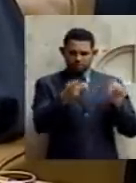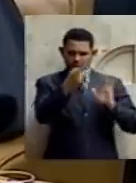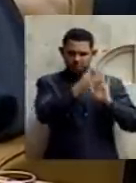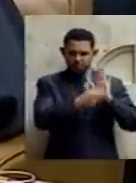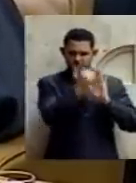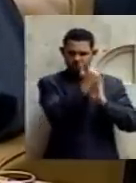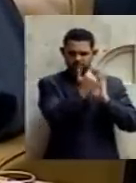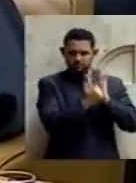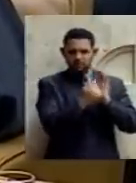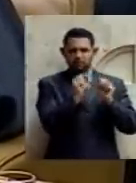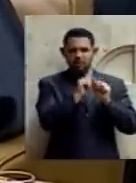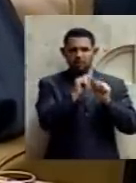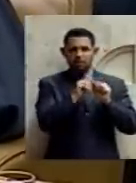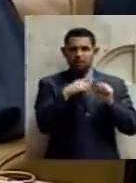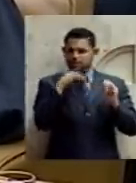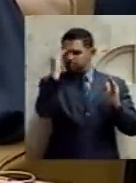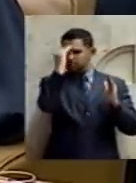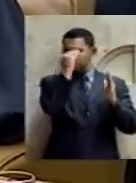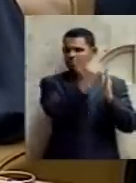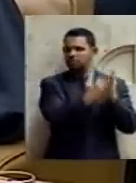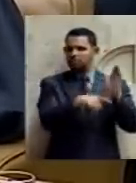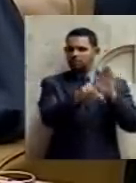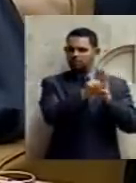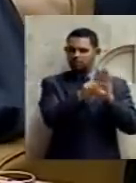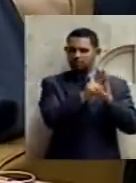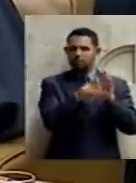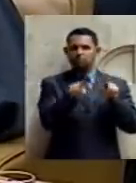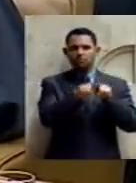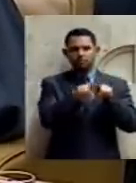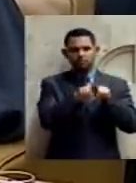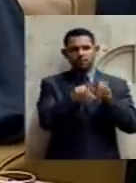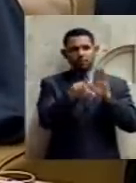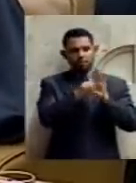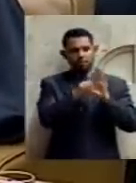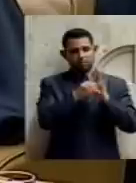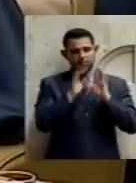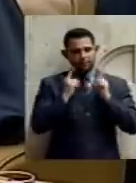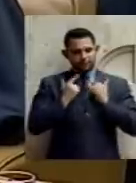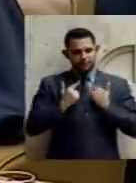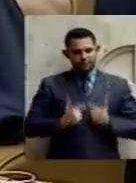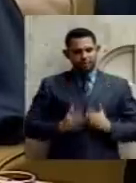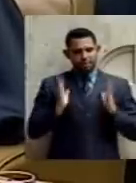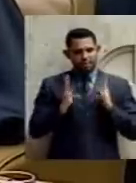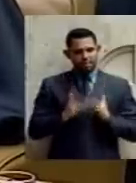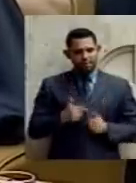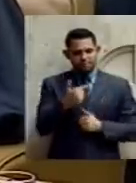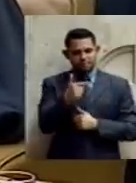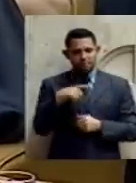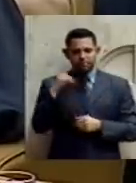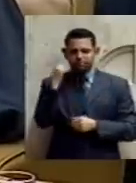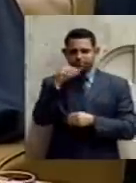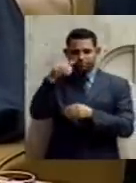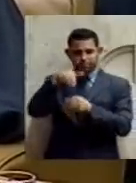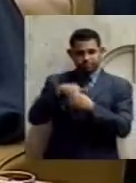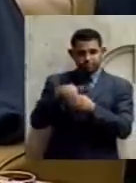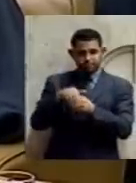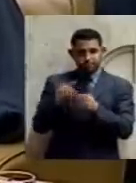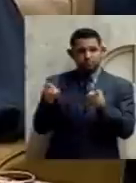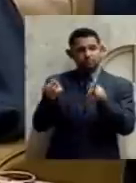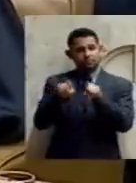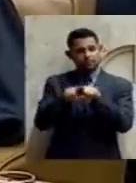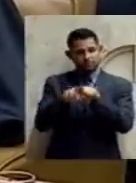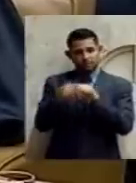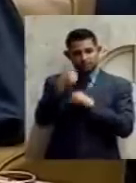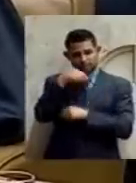à constitucionalidade da lei do ProUni e da lei da ficha limpa. Outrossim, ostentando a mesma